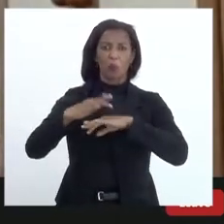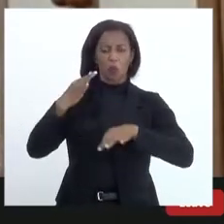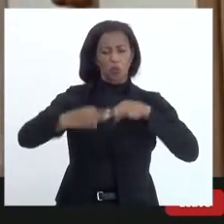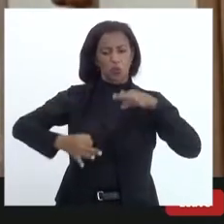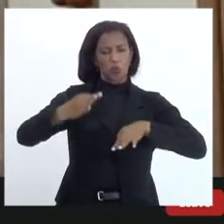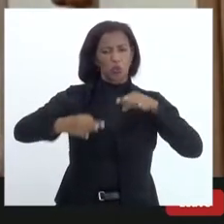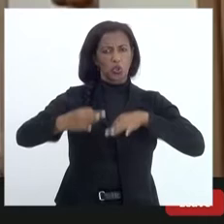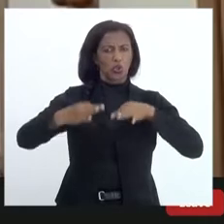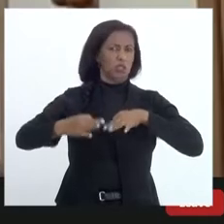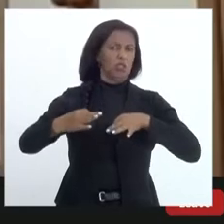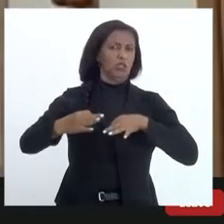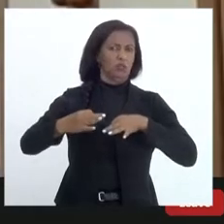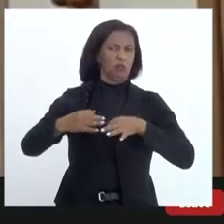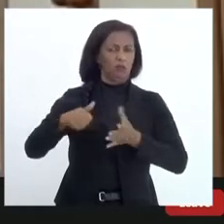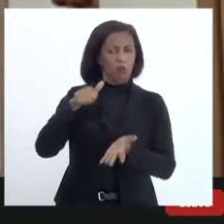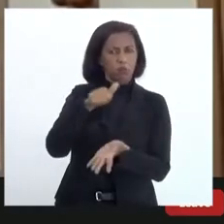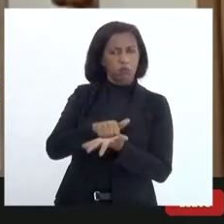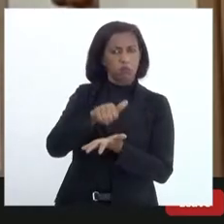ver reparado